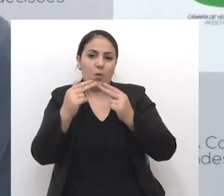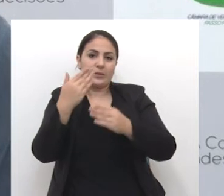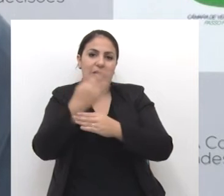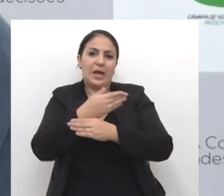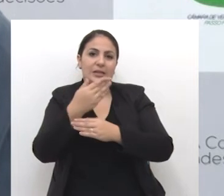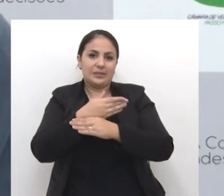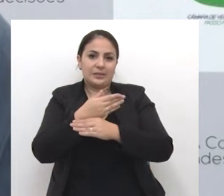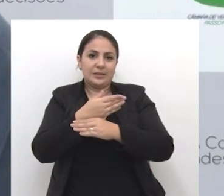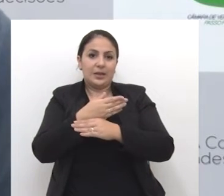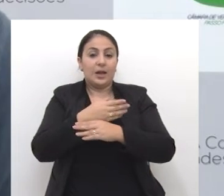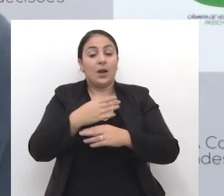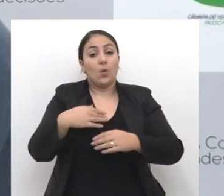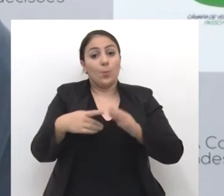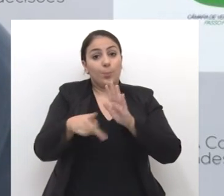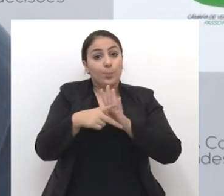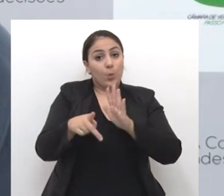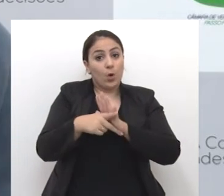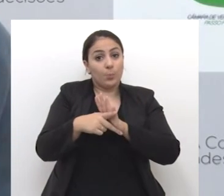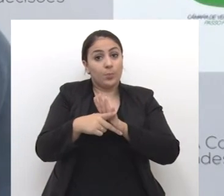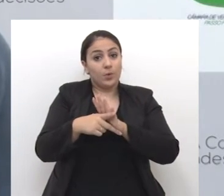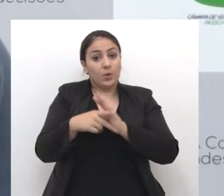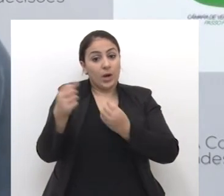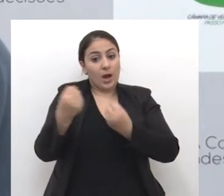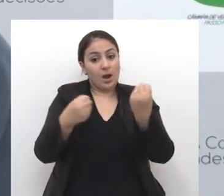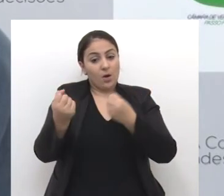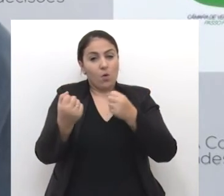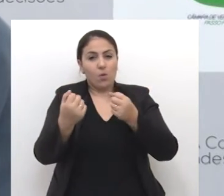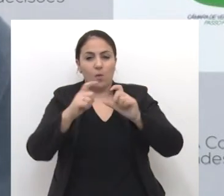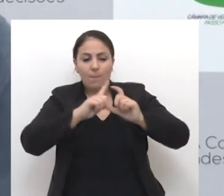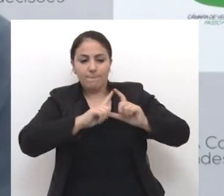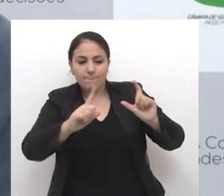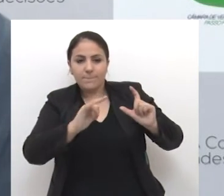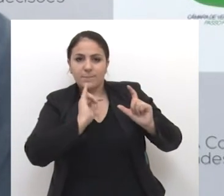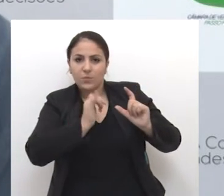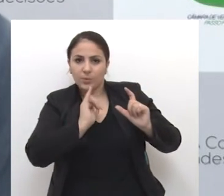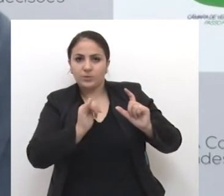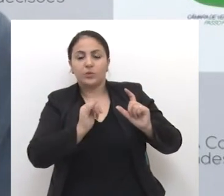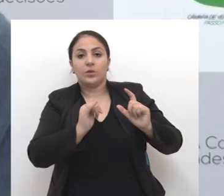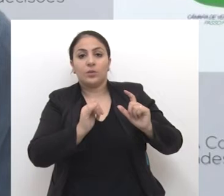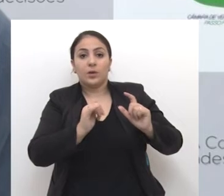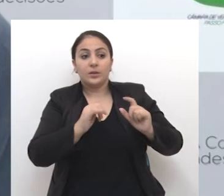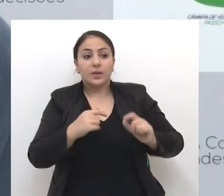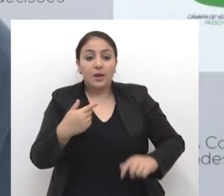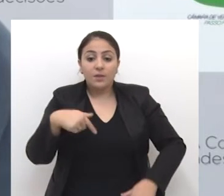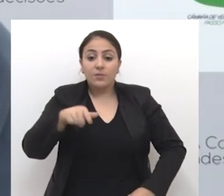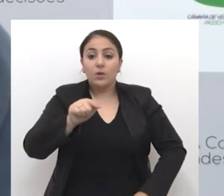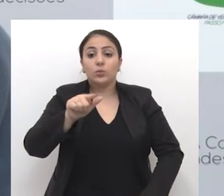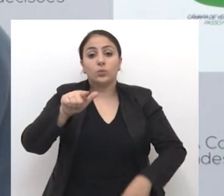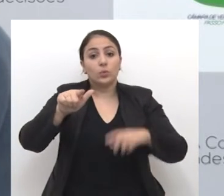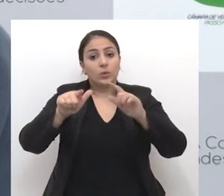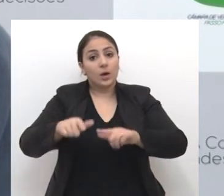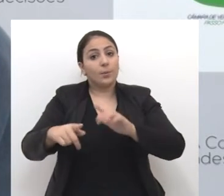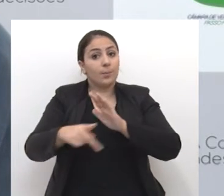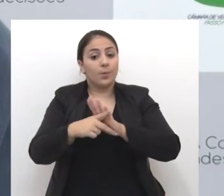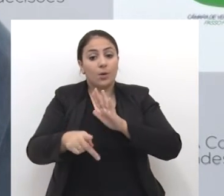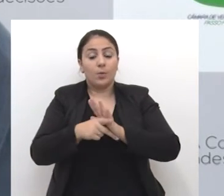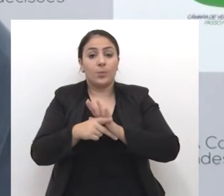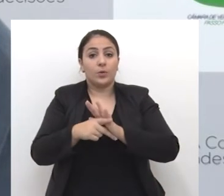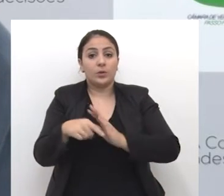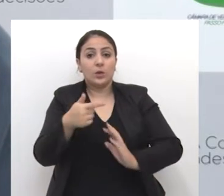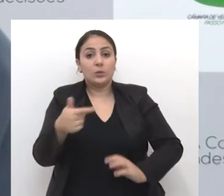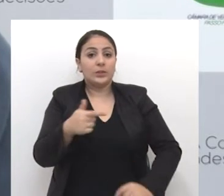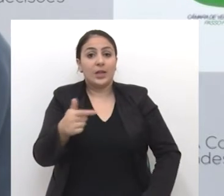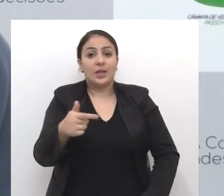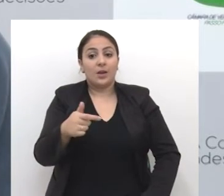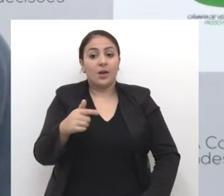que faz hoje um taxista. Estão andando com os veículos identificados e estão pegando passageiros em pontos pré-determinados